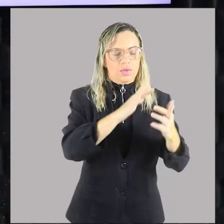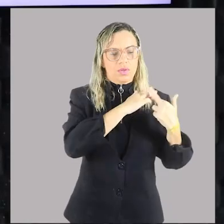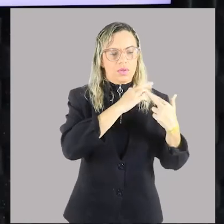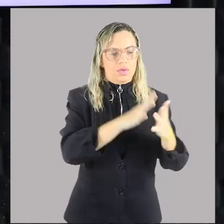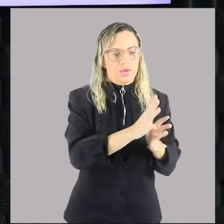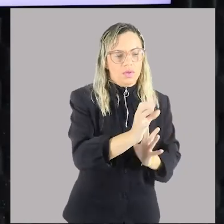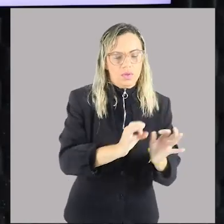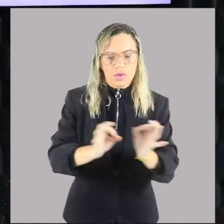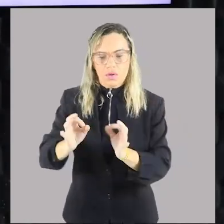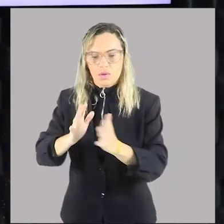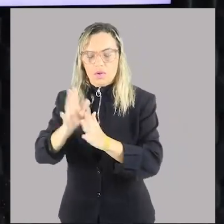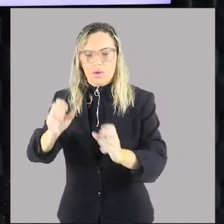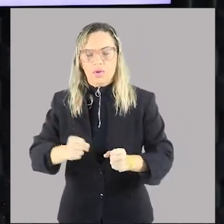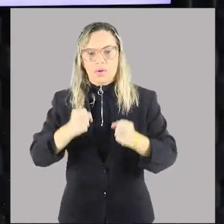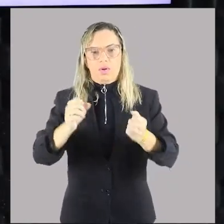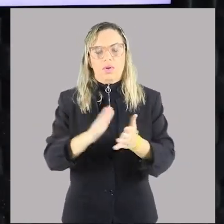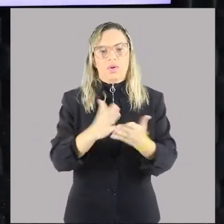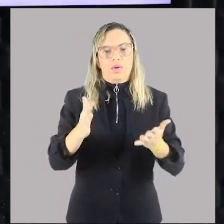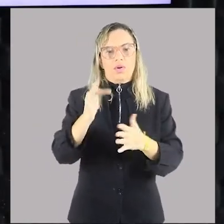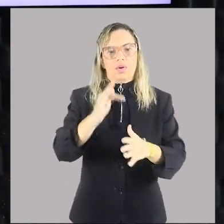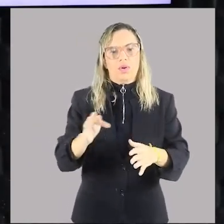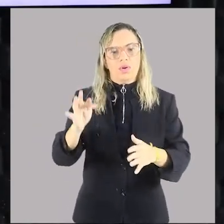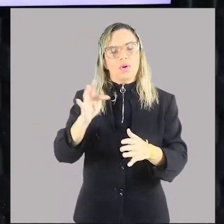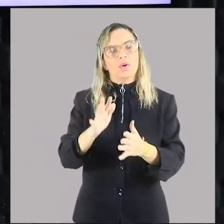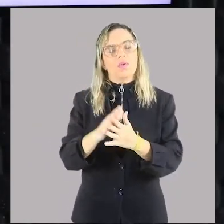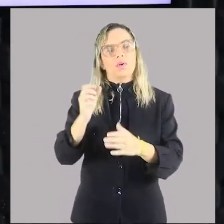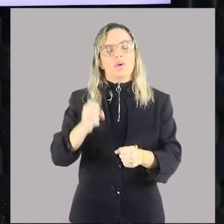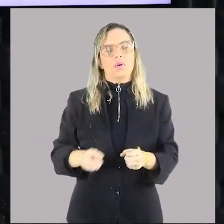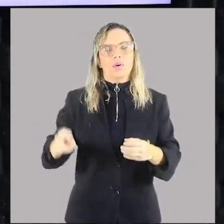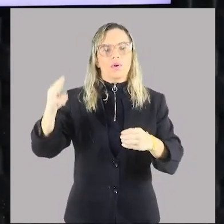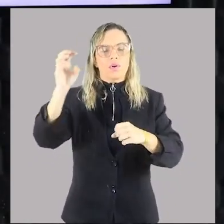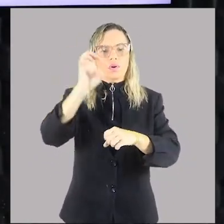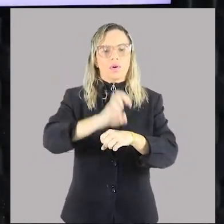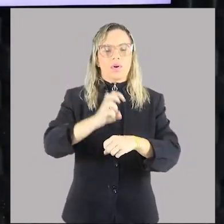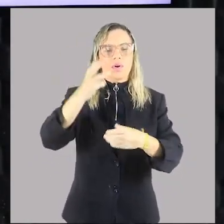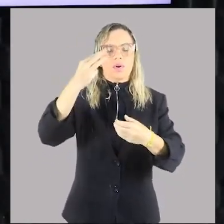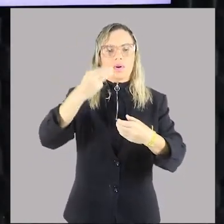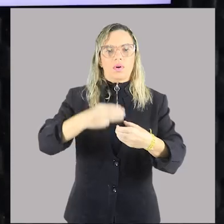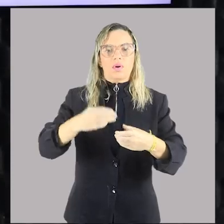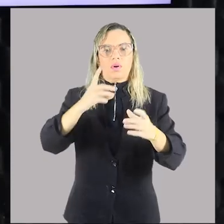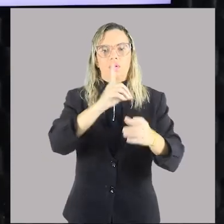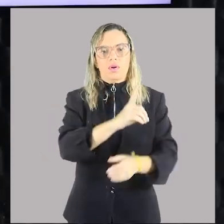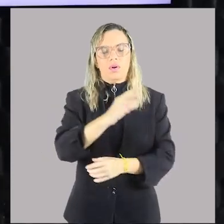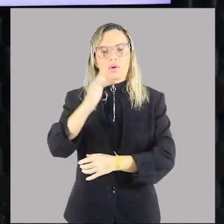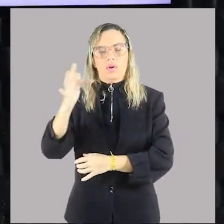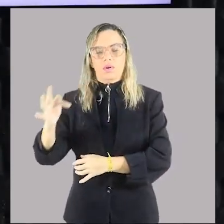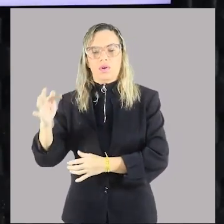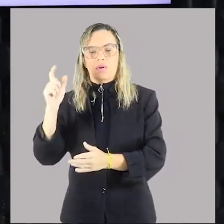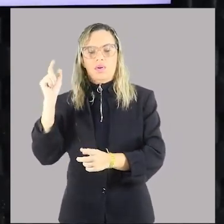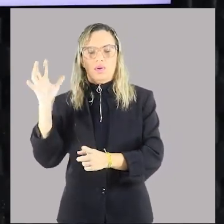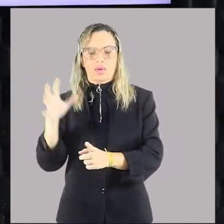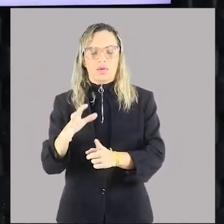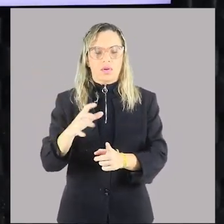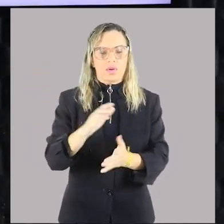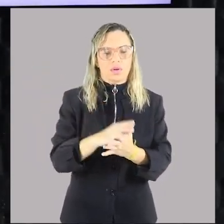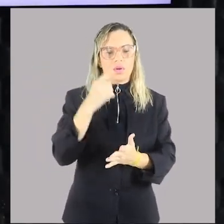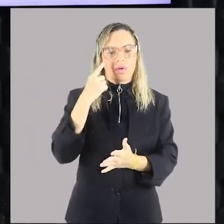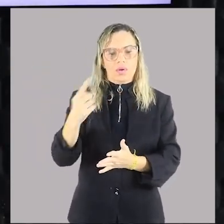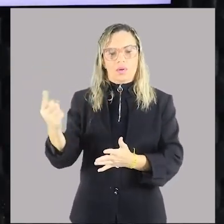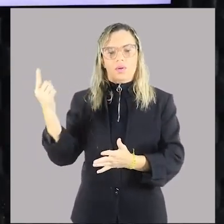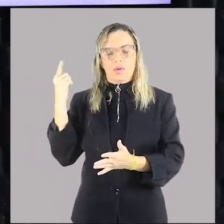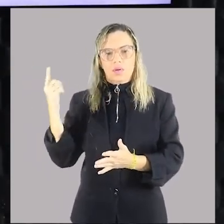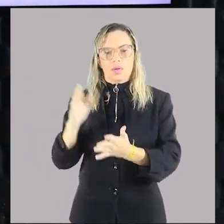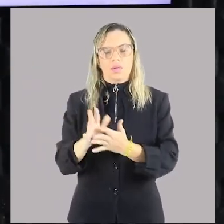organizando o poder. União, estados, Distrito Federal e municípios são reflexo dessa